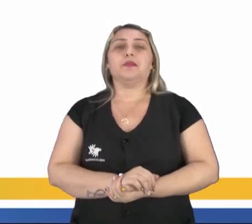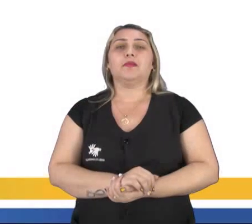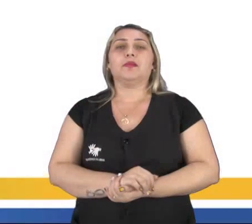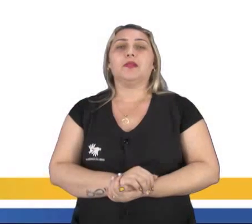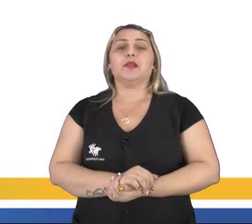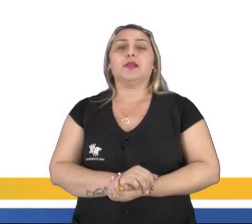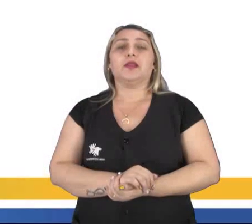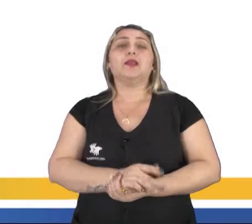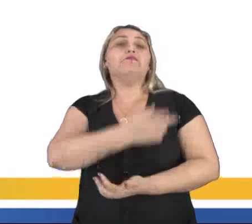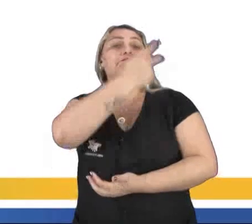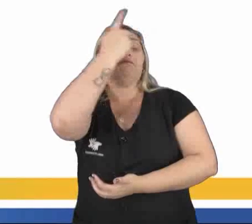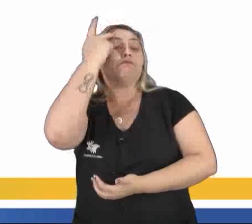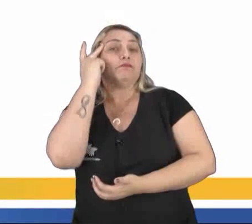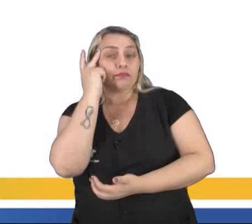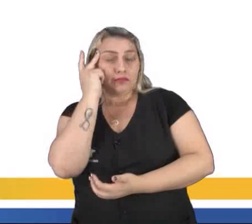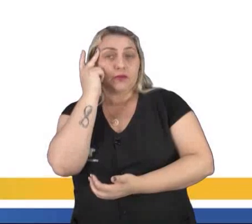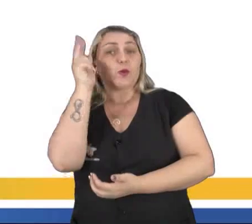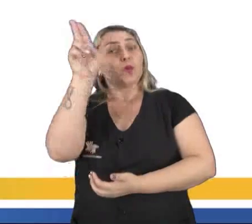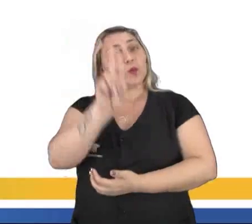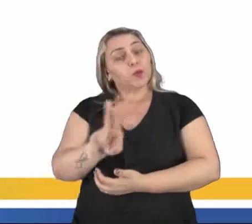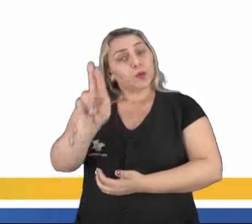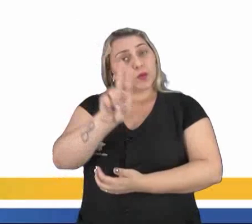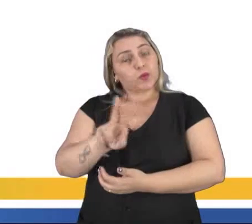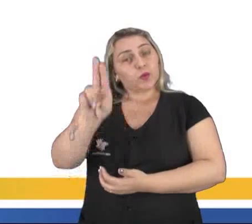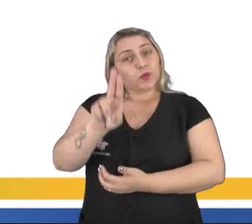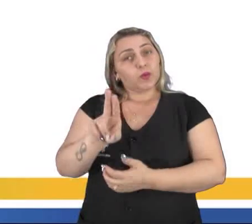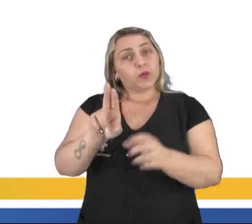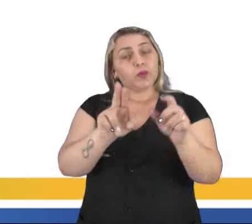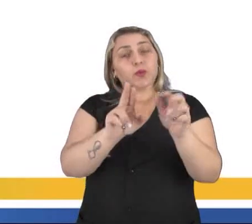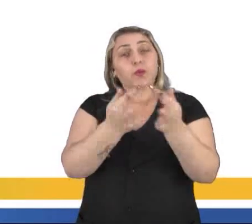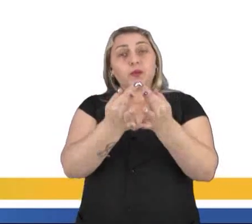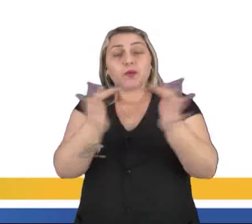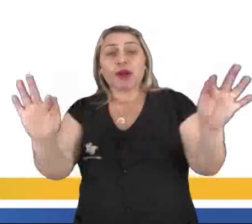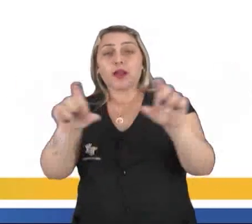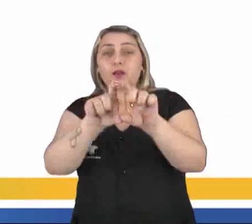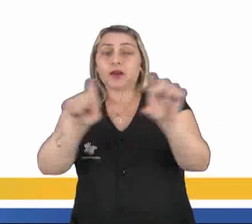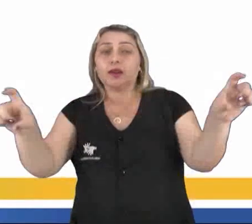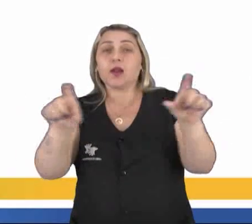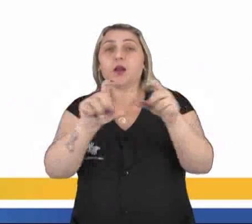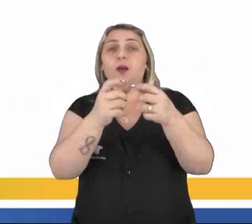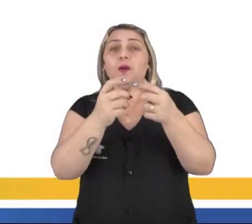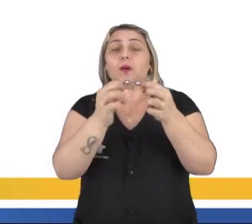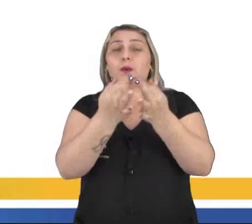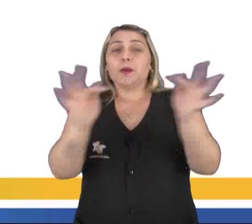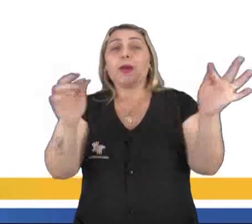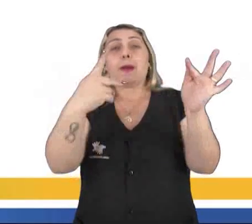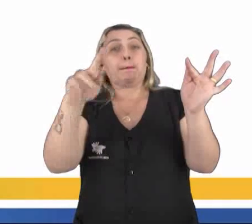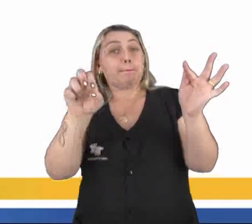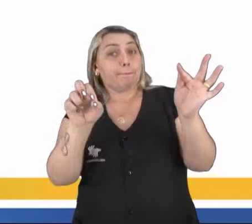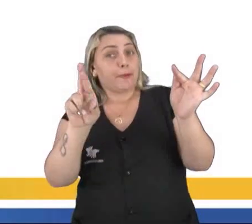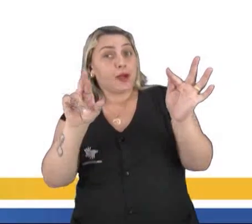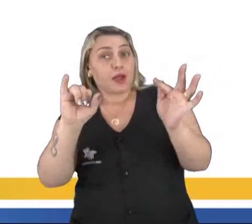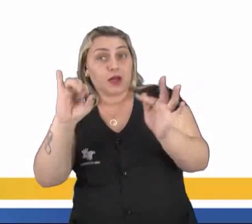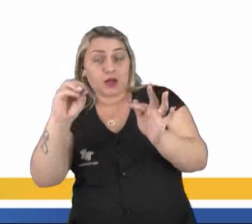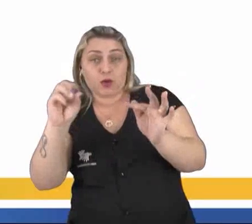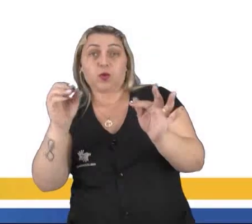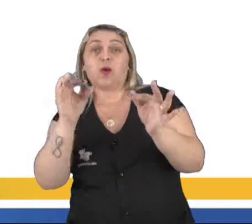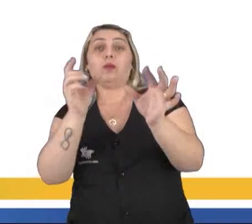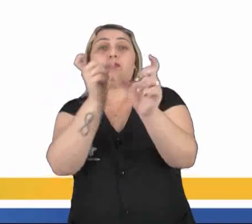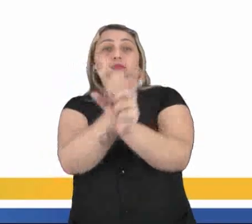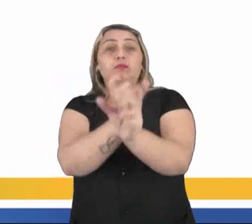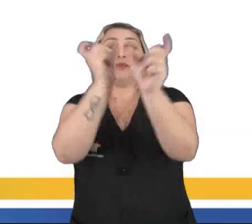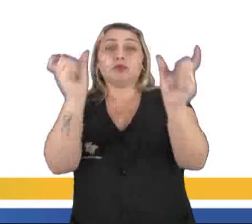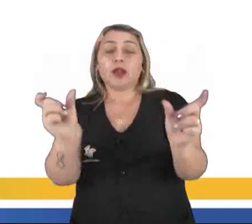Embora muitas pessoas usem os termos frase, oração e período como sinônimos, eles